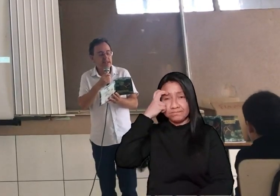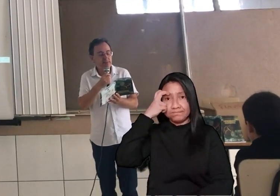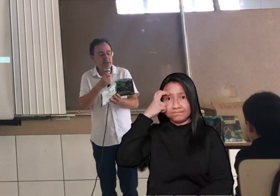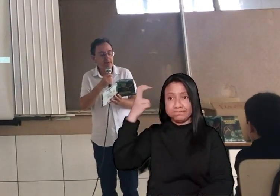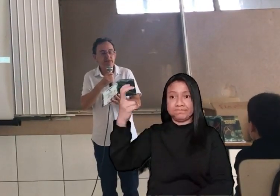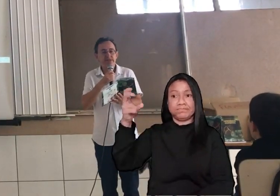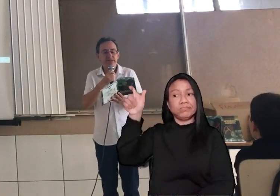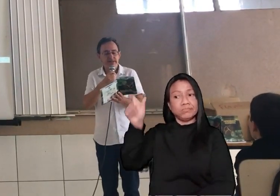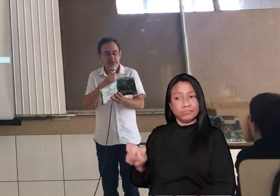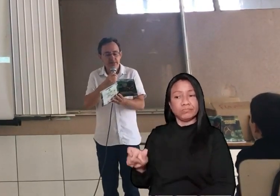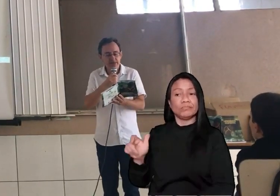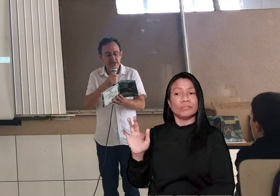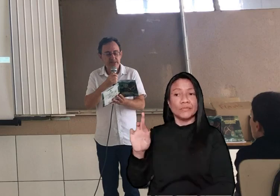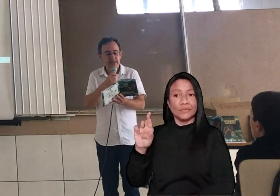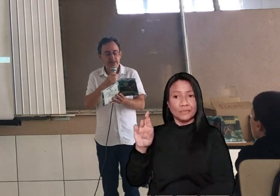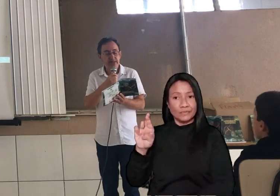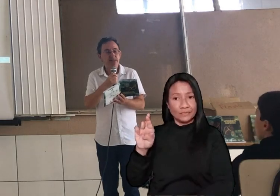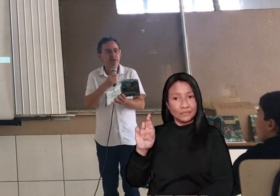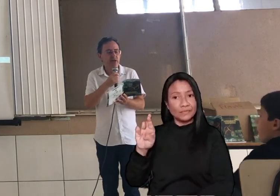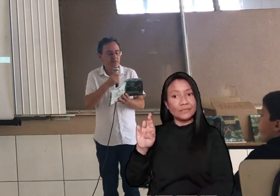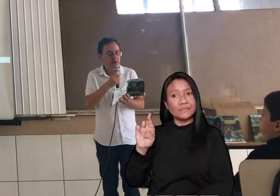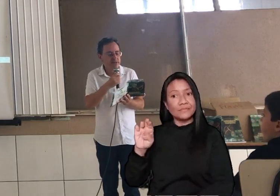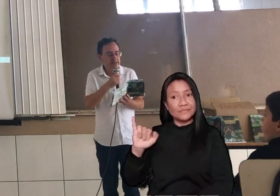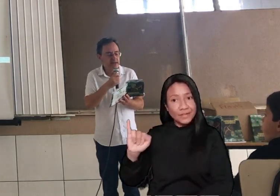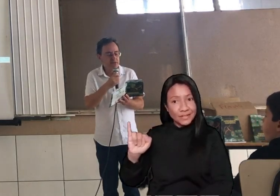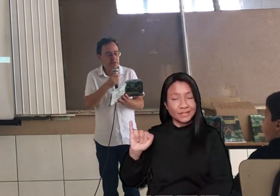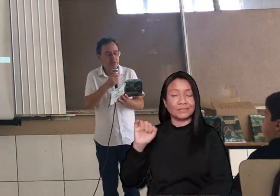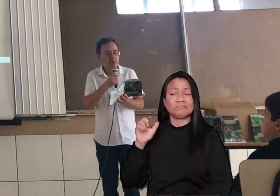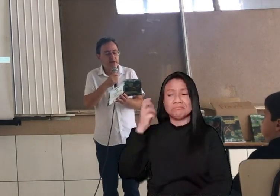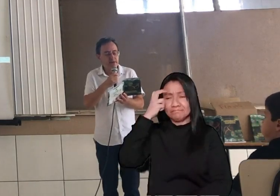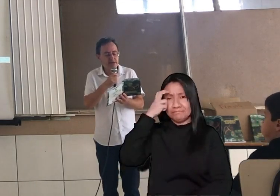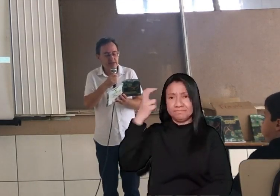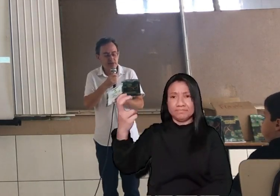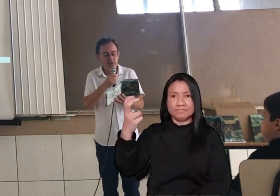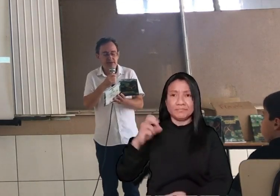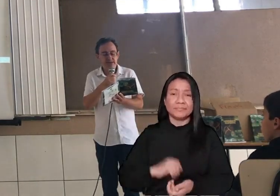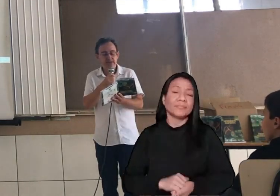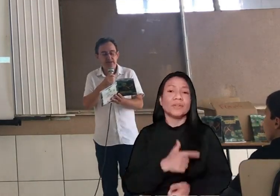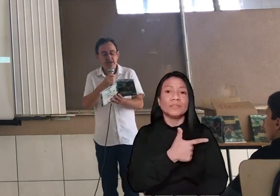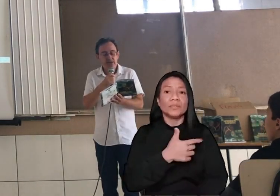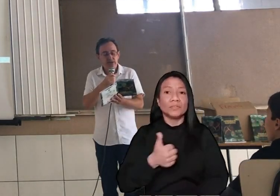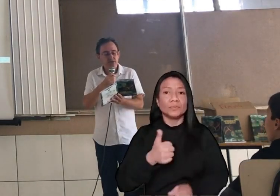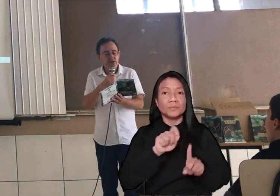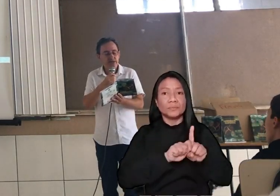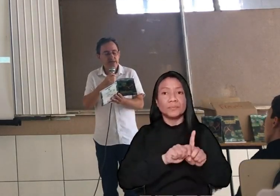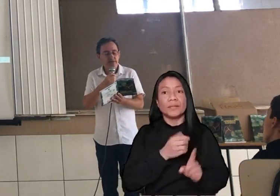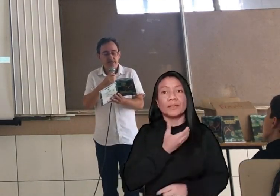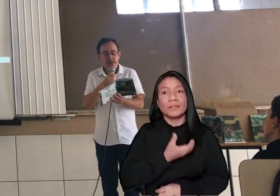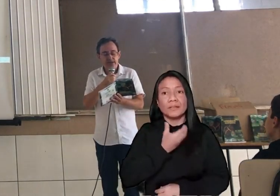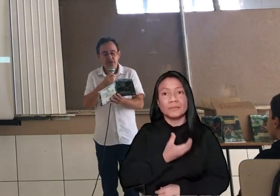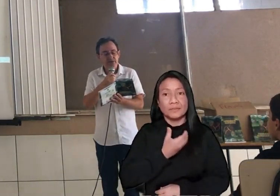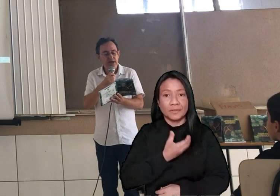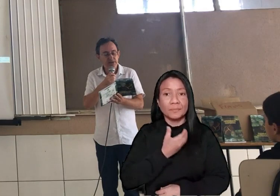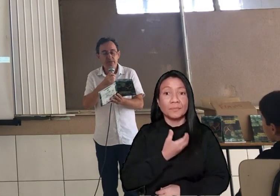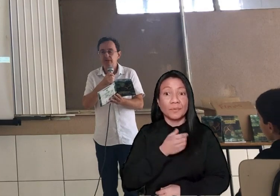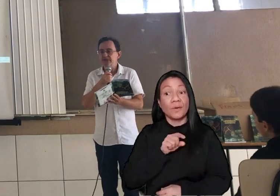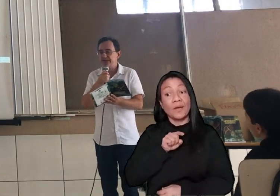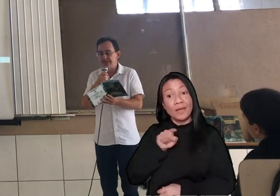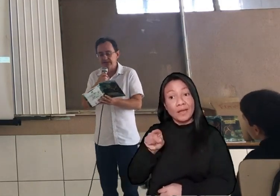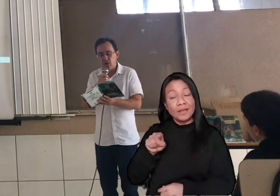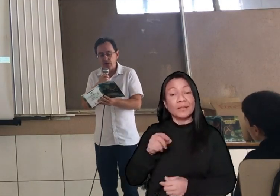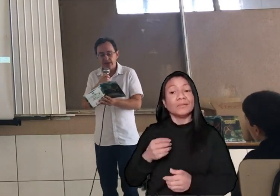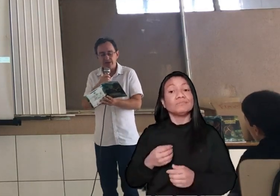de dezembro de 1933, foi ordenado sacerdote. No final